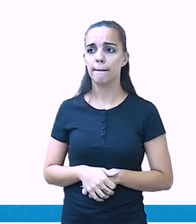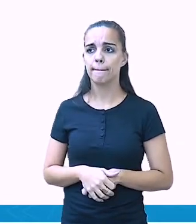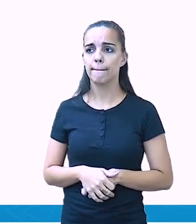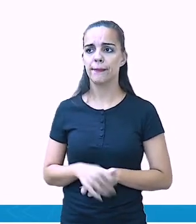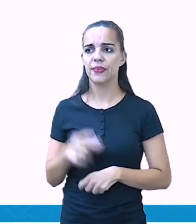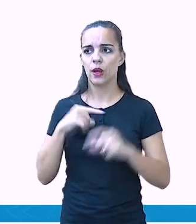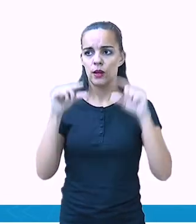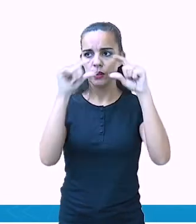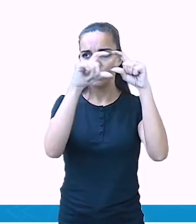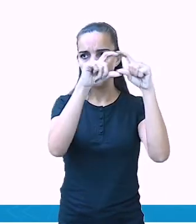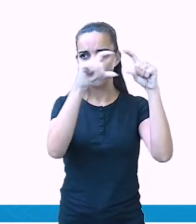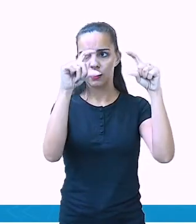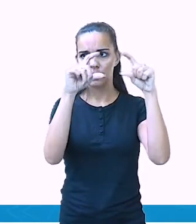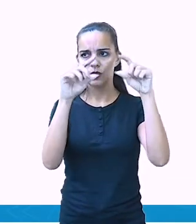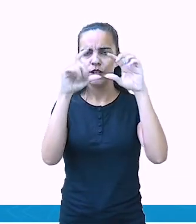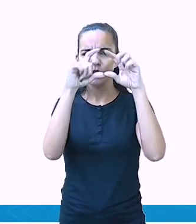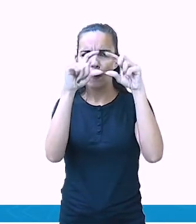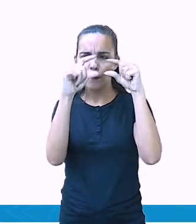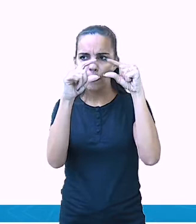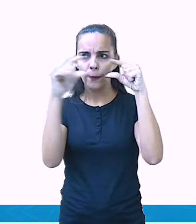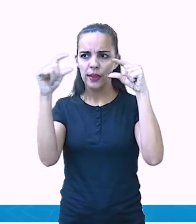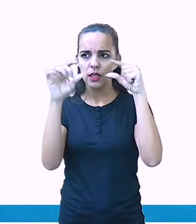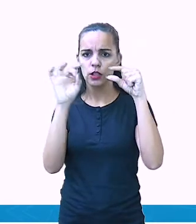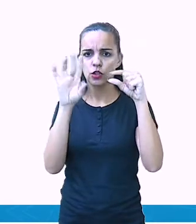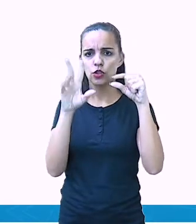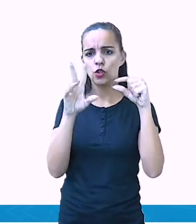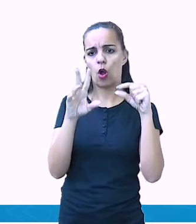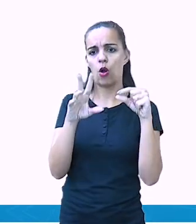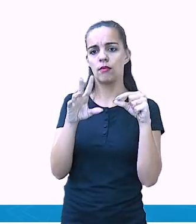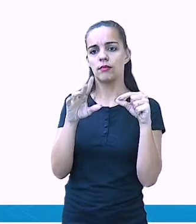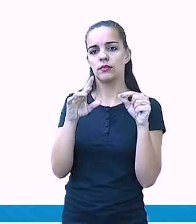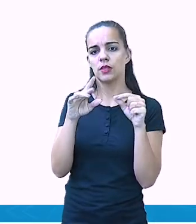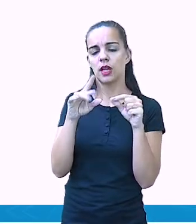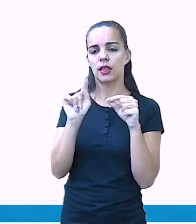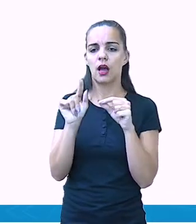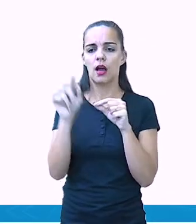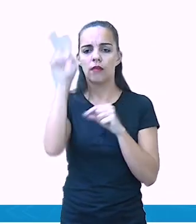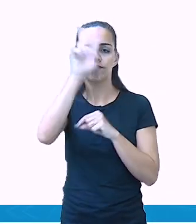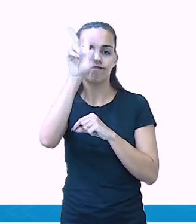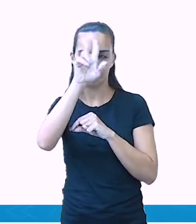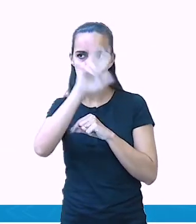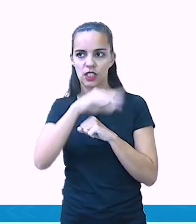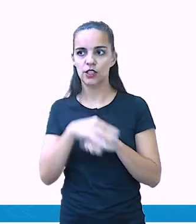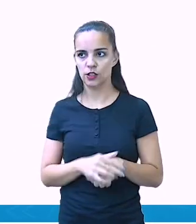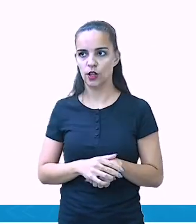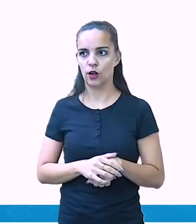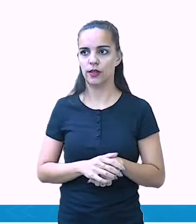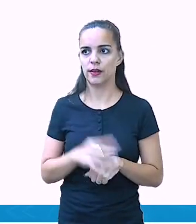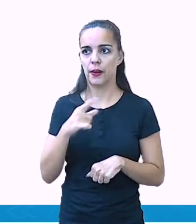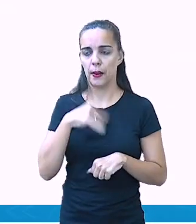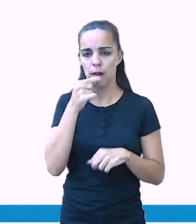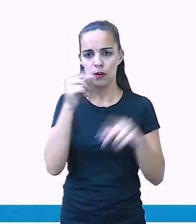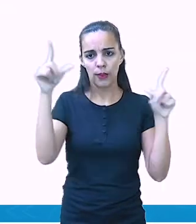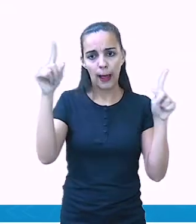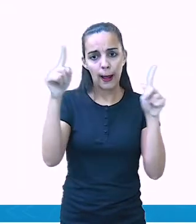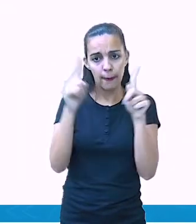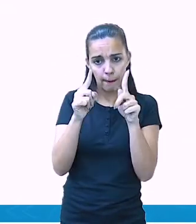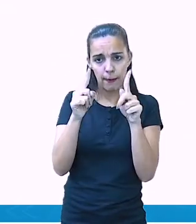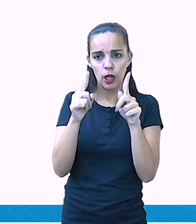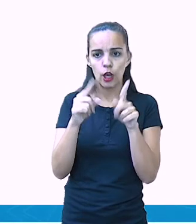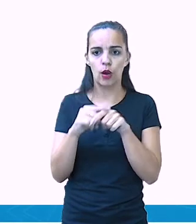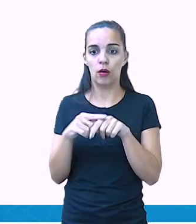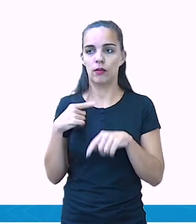elas são um pedacinho dessa história em quadrinhos, né? Geralmente um número menor de quadradinhos, não